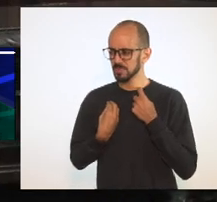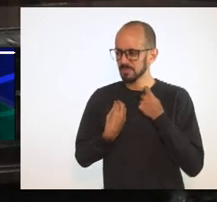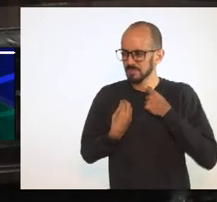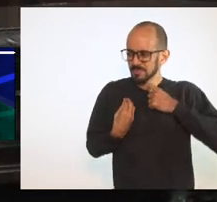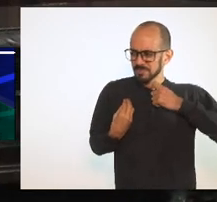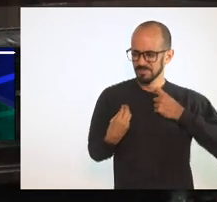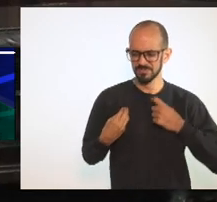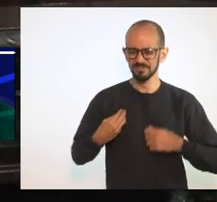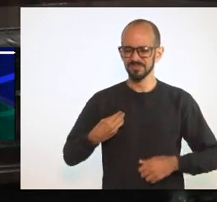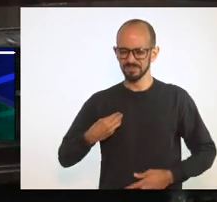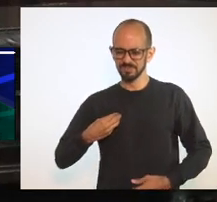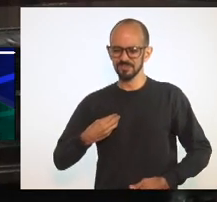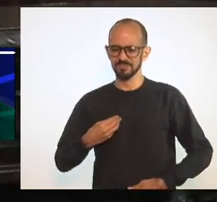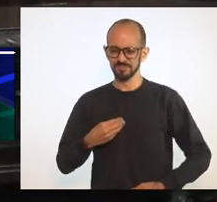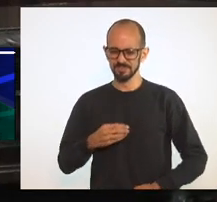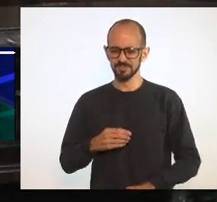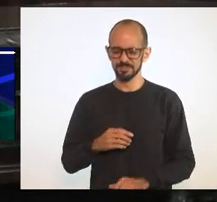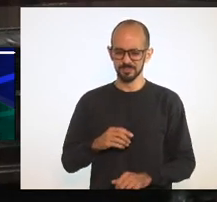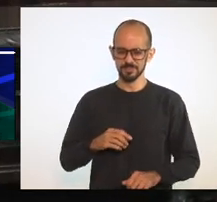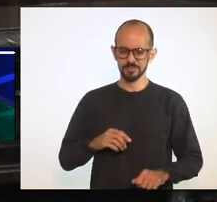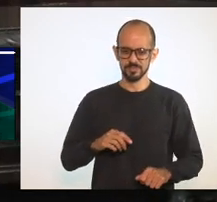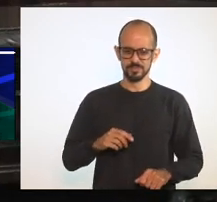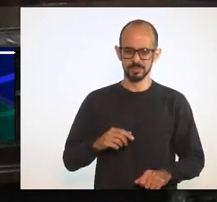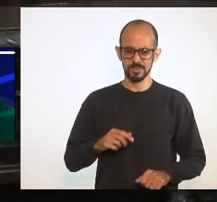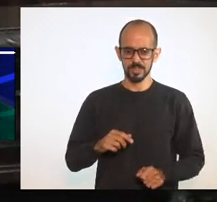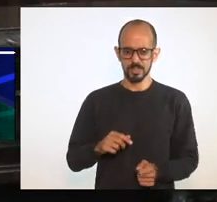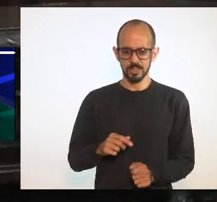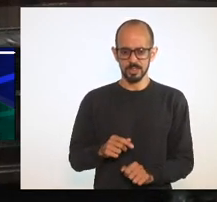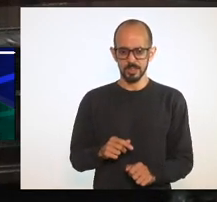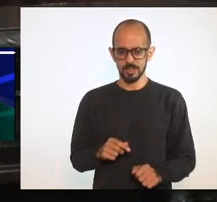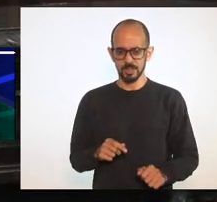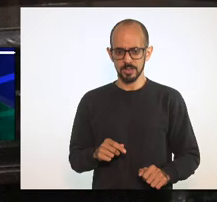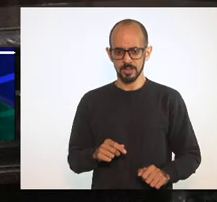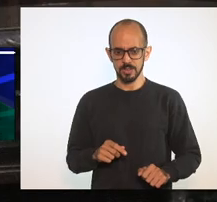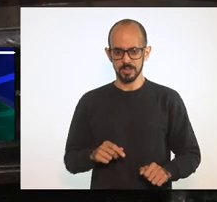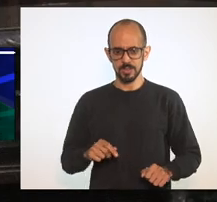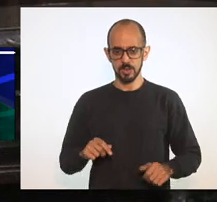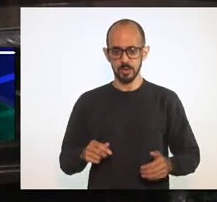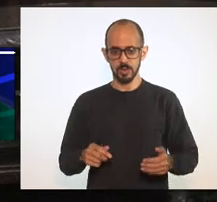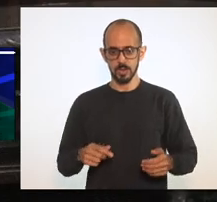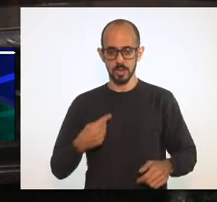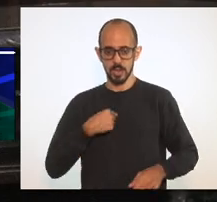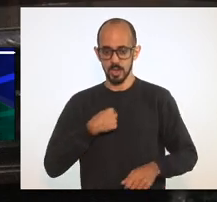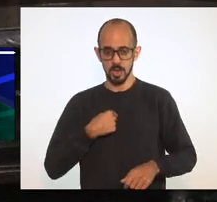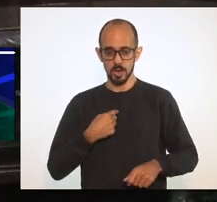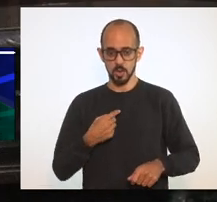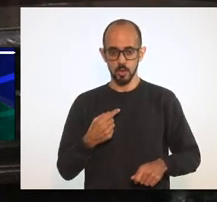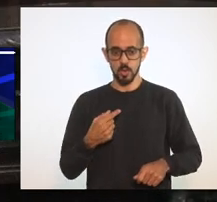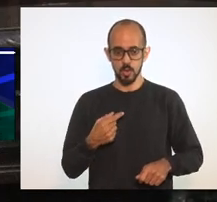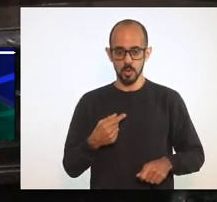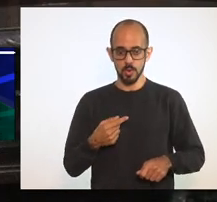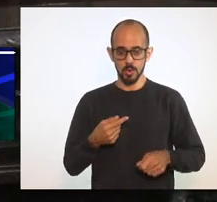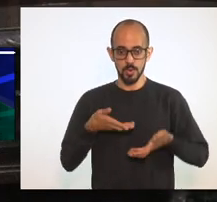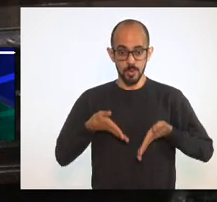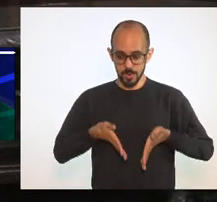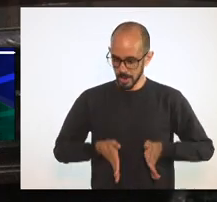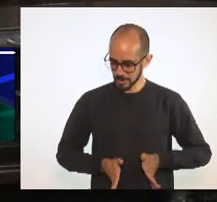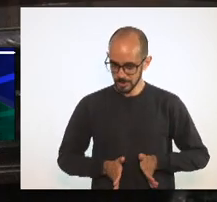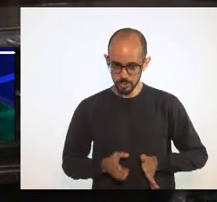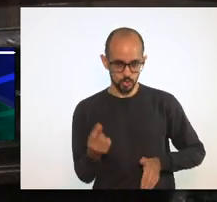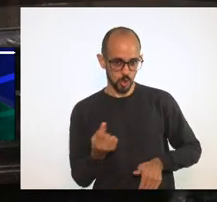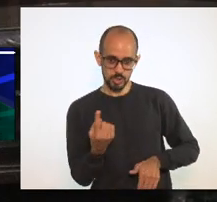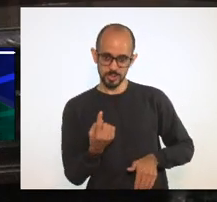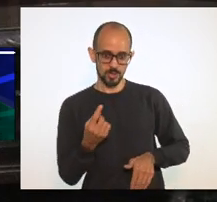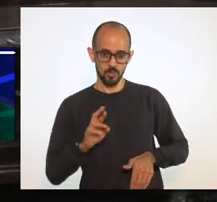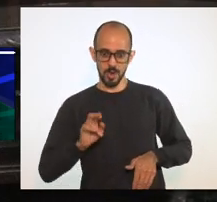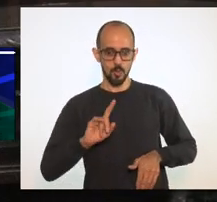que mais amo na face da terra. Eu costumo brincar mal dizendo que eu nem para nascer nasci sozinho, então